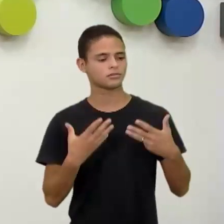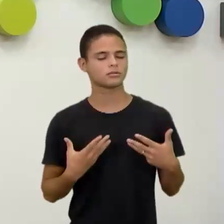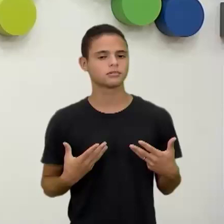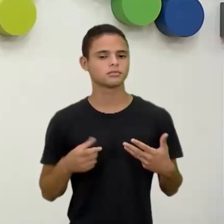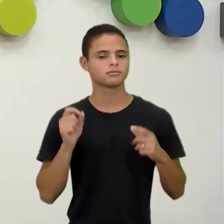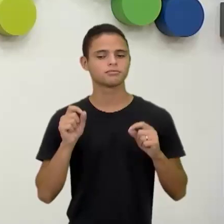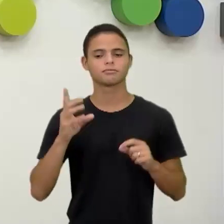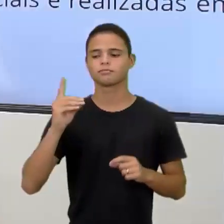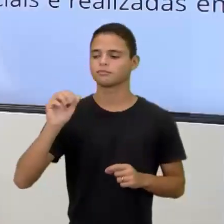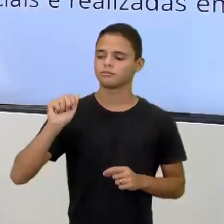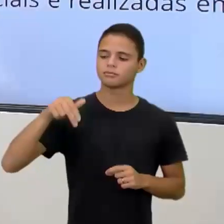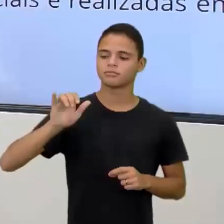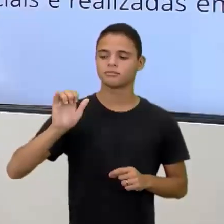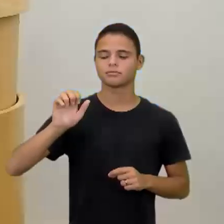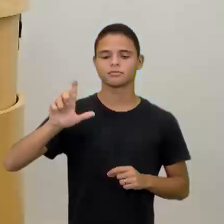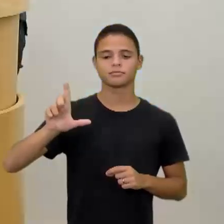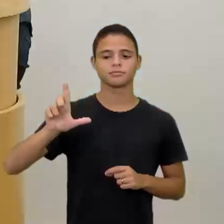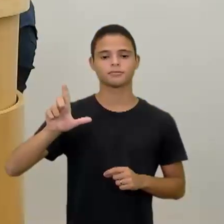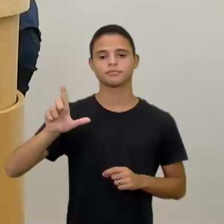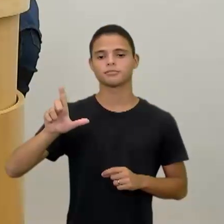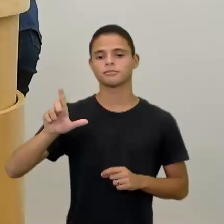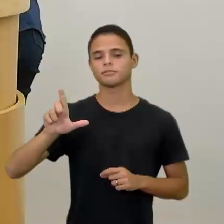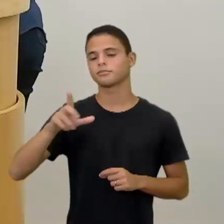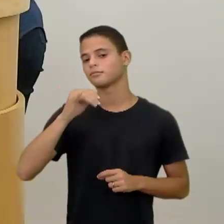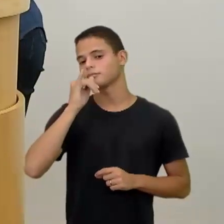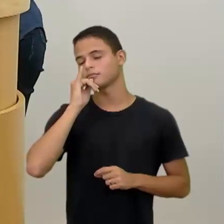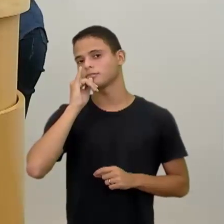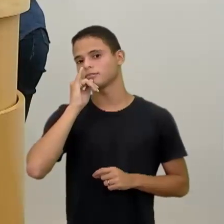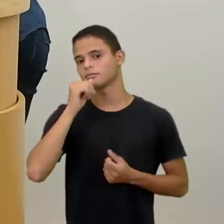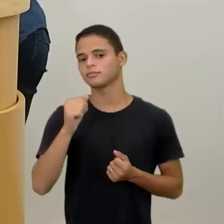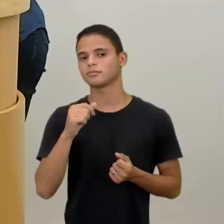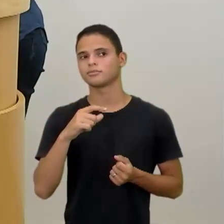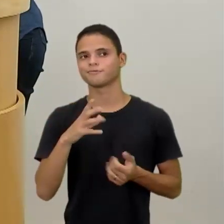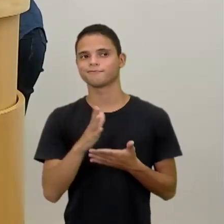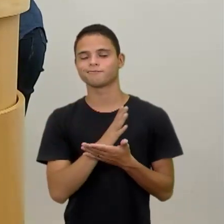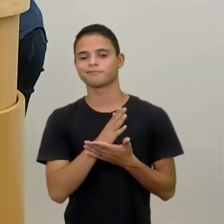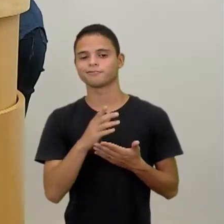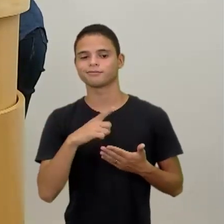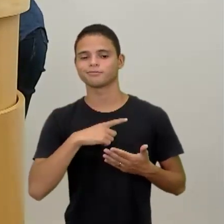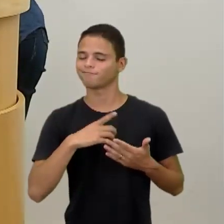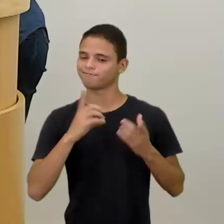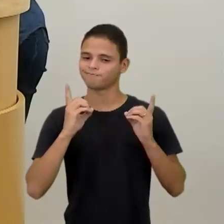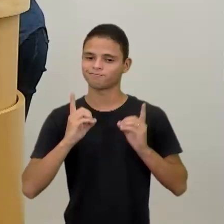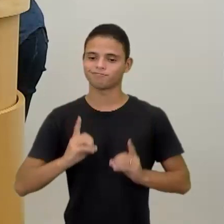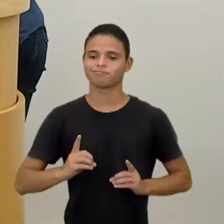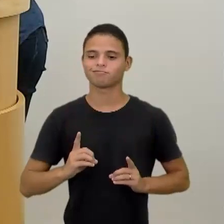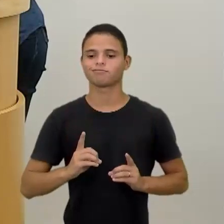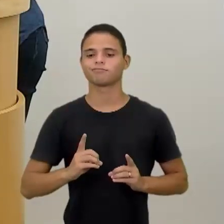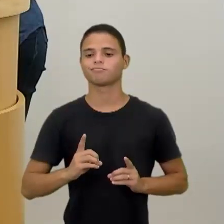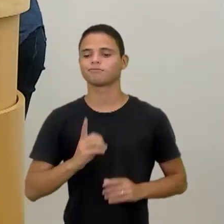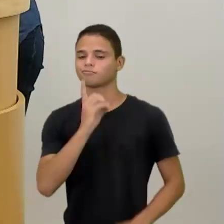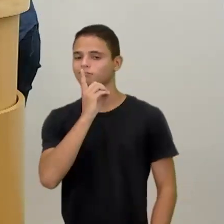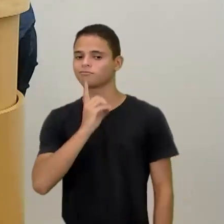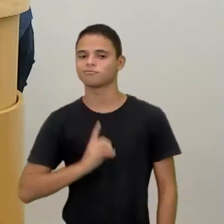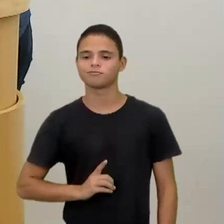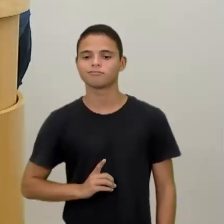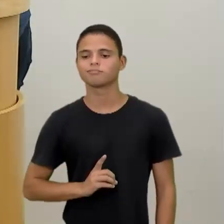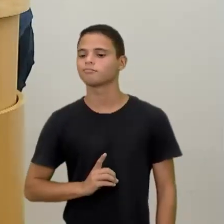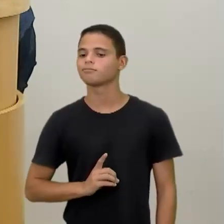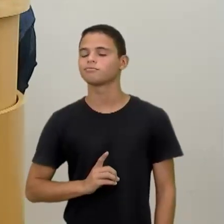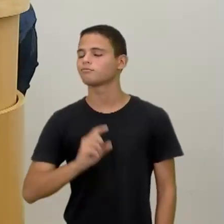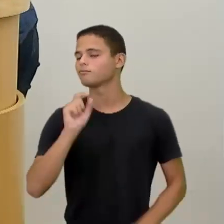Fiquei curiosa. Aí ele falou, a depressão veio, né? Veio uma depressão. Então, conta aí pra gente o que aconteceu que deixou